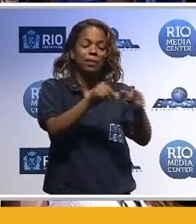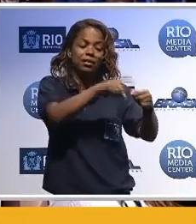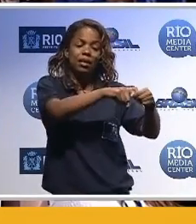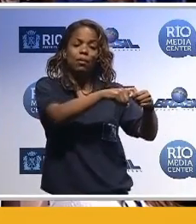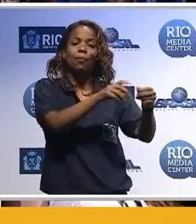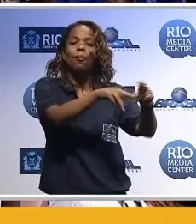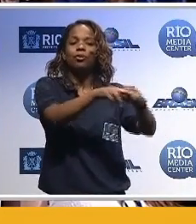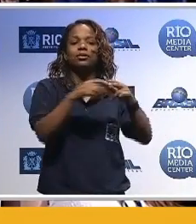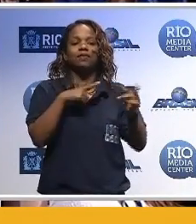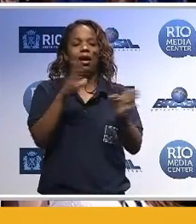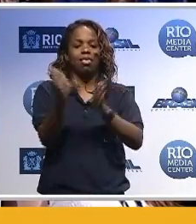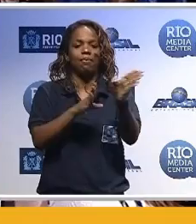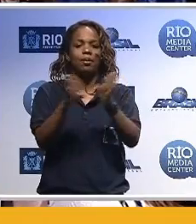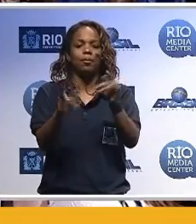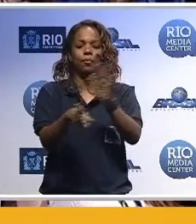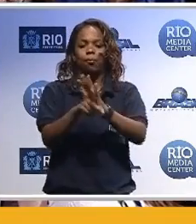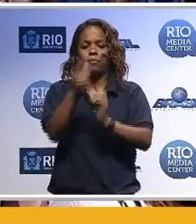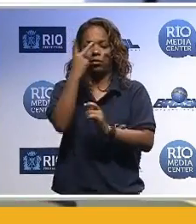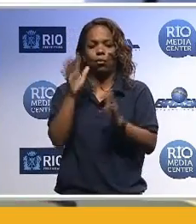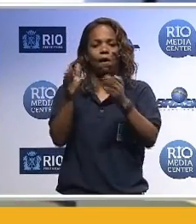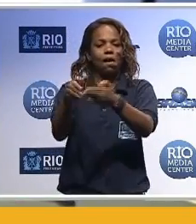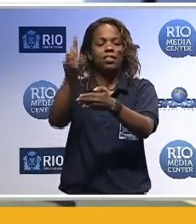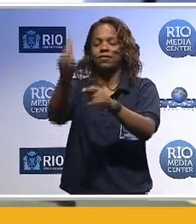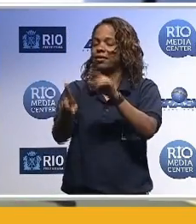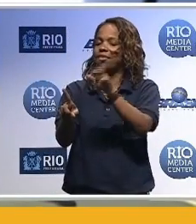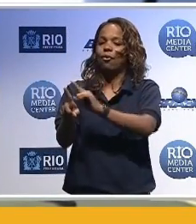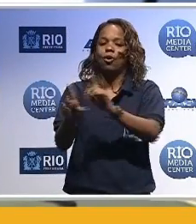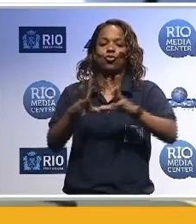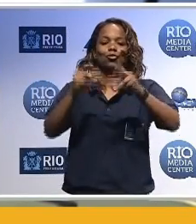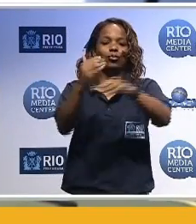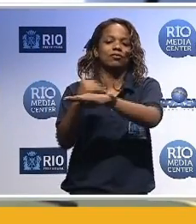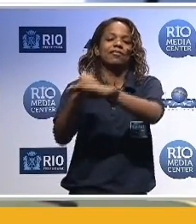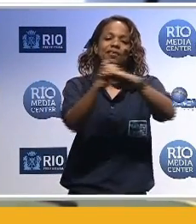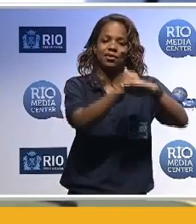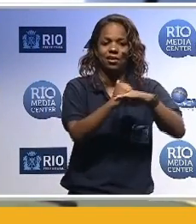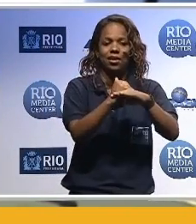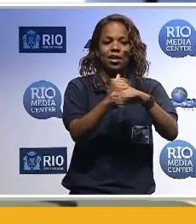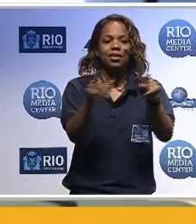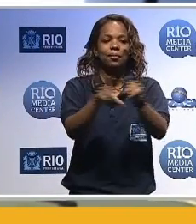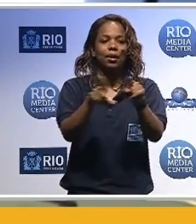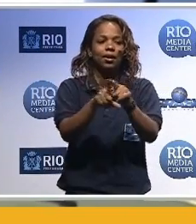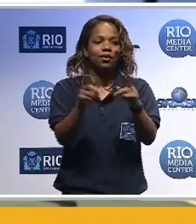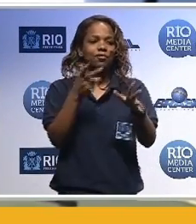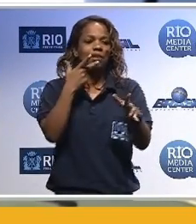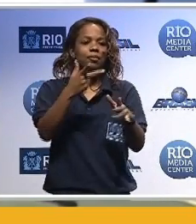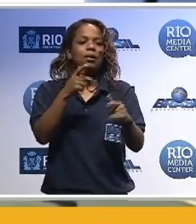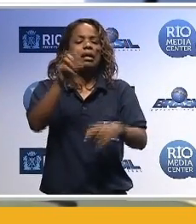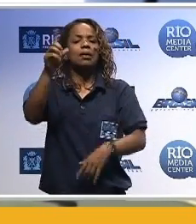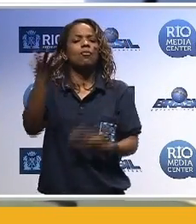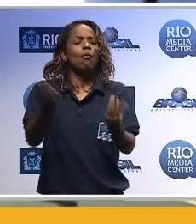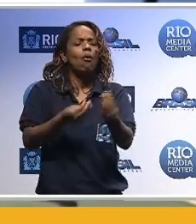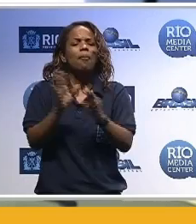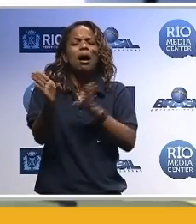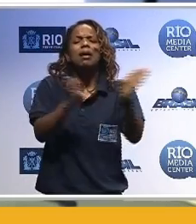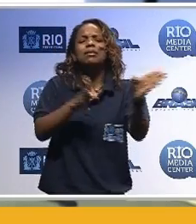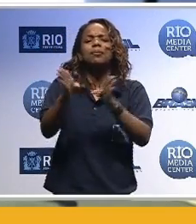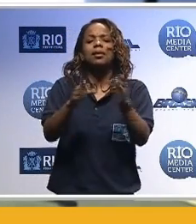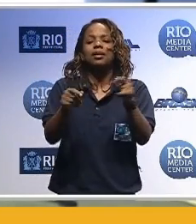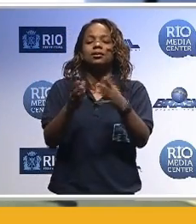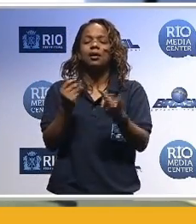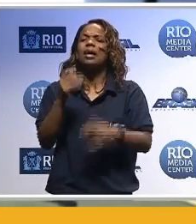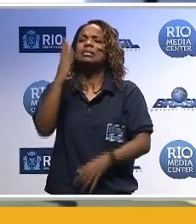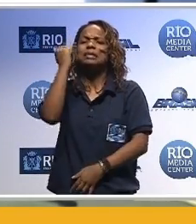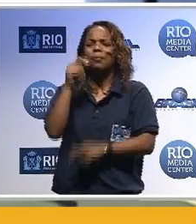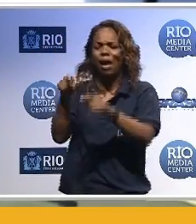a acessibilidade não é só para a pessoa com deficiência. A acessibilidade é para todos. Quando a gente fornece a acessibilidade, e as pessoas elas começam a viajar mais,